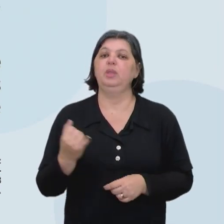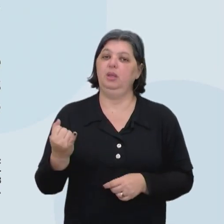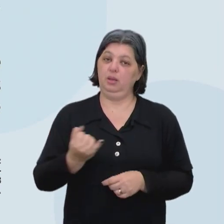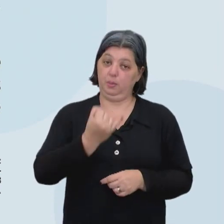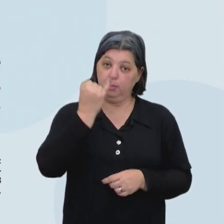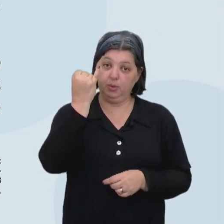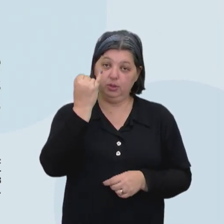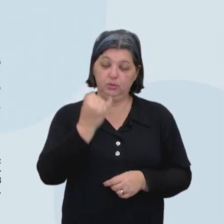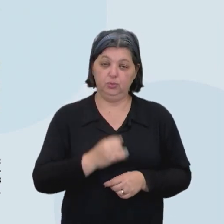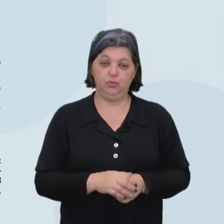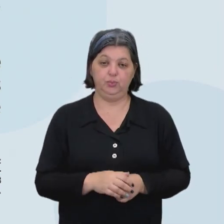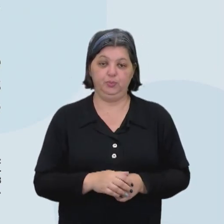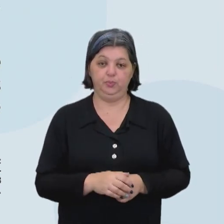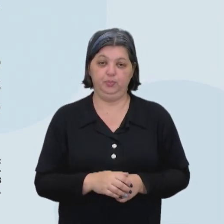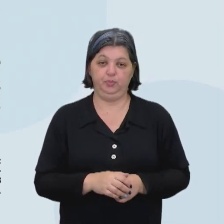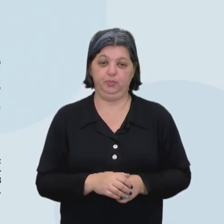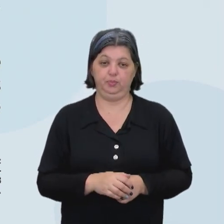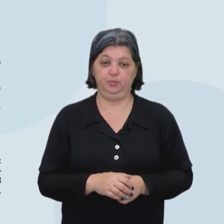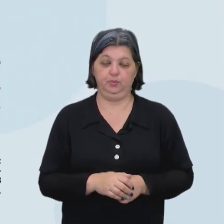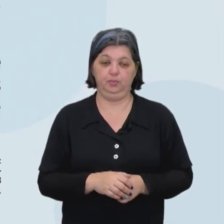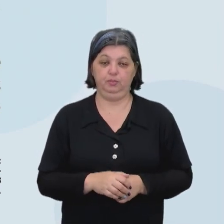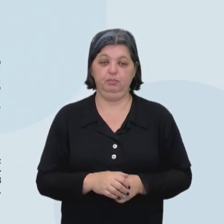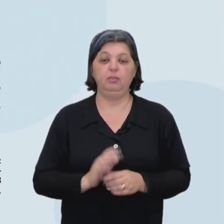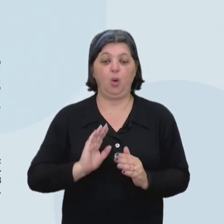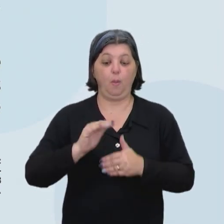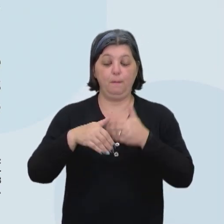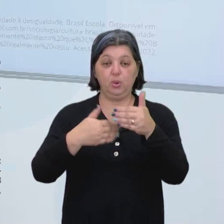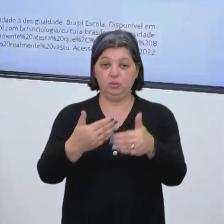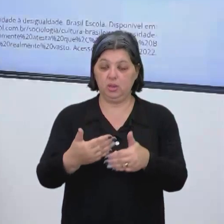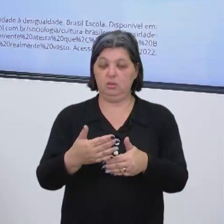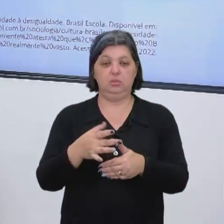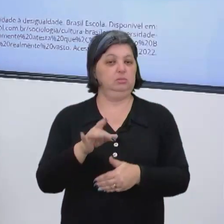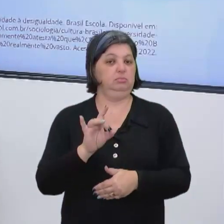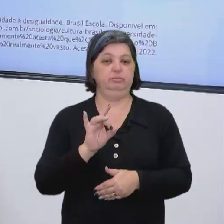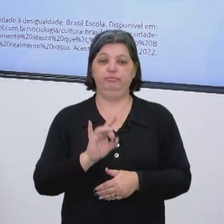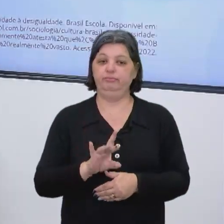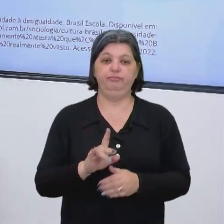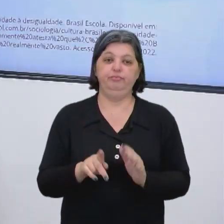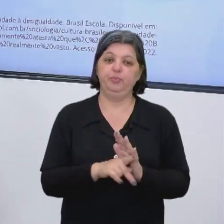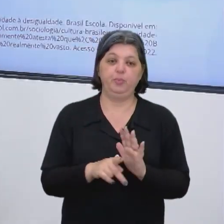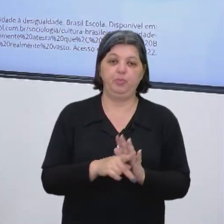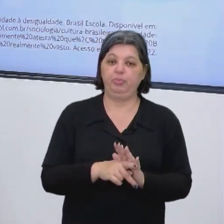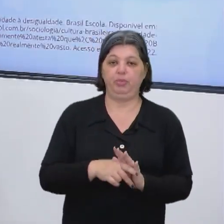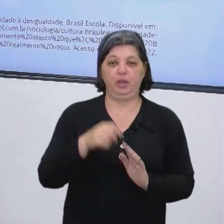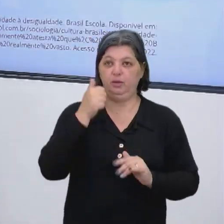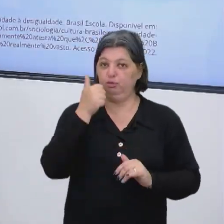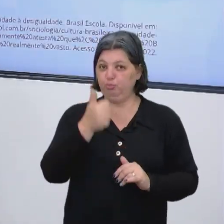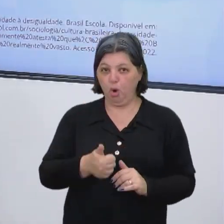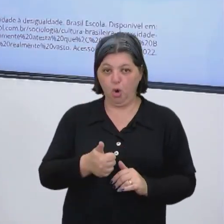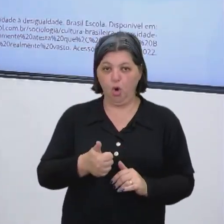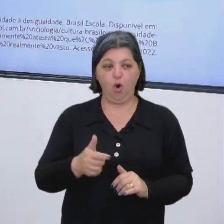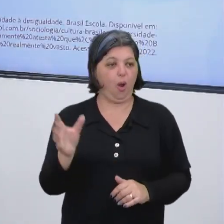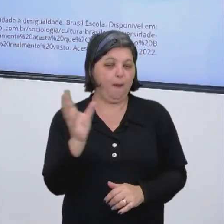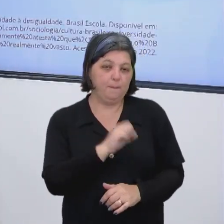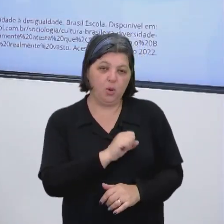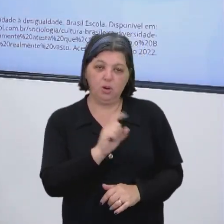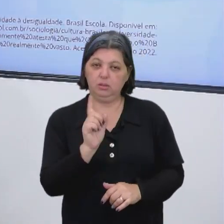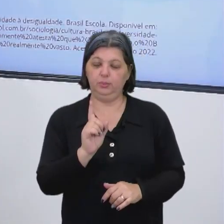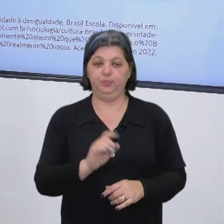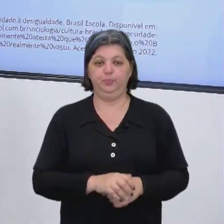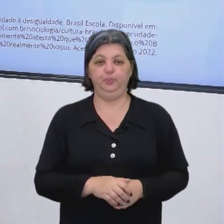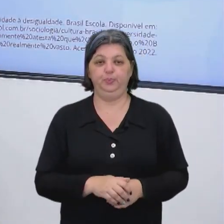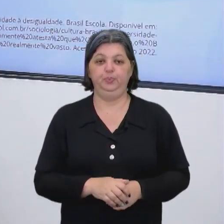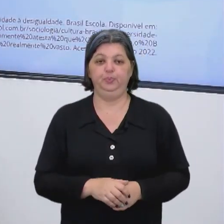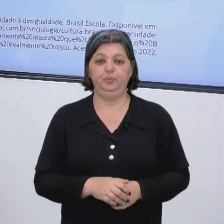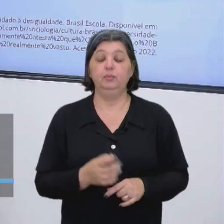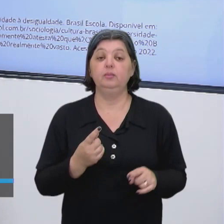importante, que esse processo não foi um processo good vibes, não foi um processo amorzinho, né?